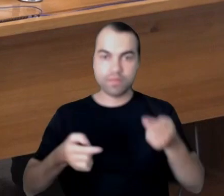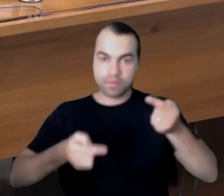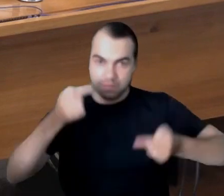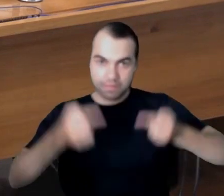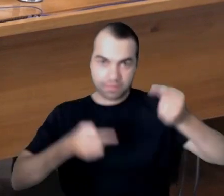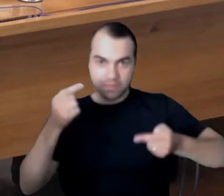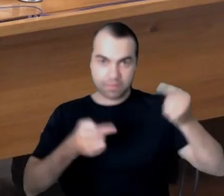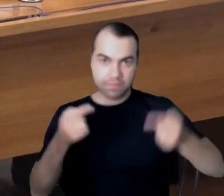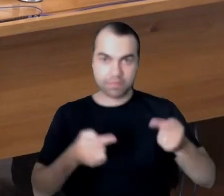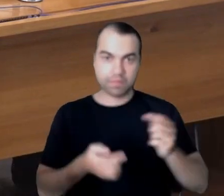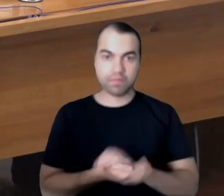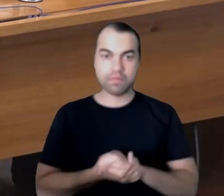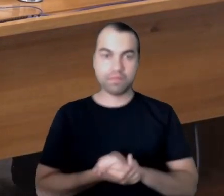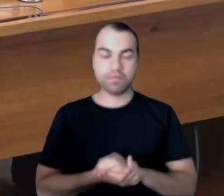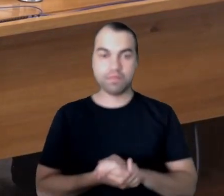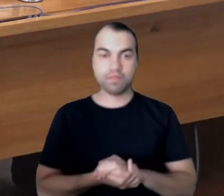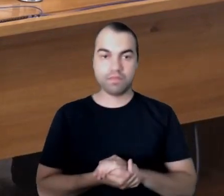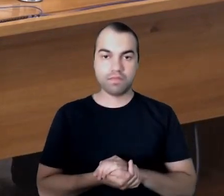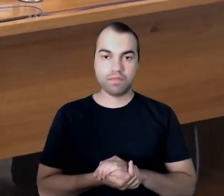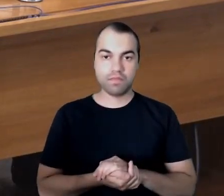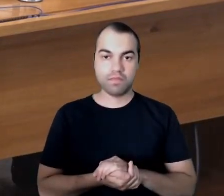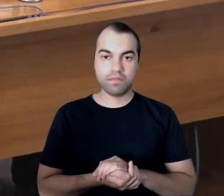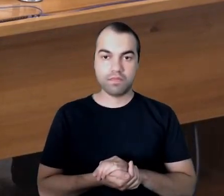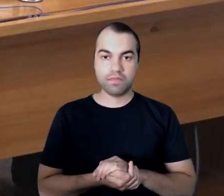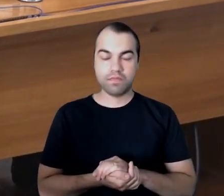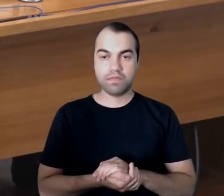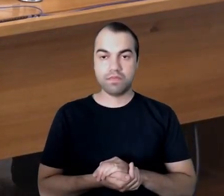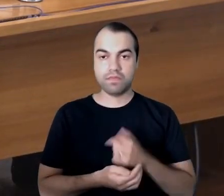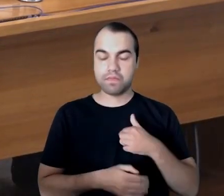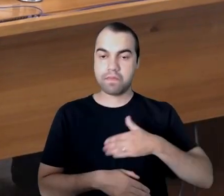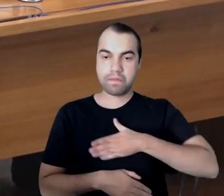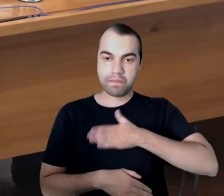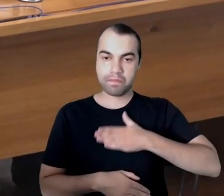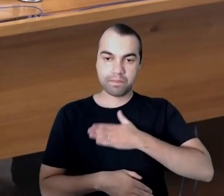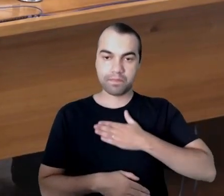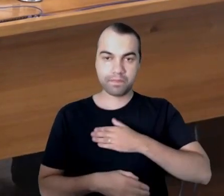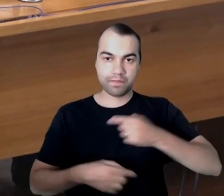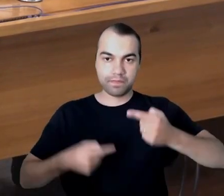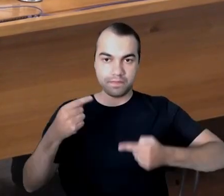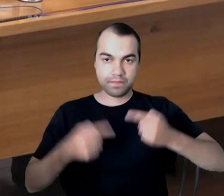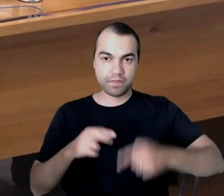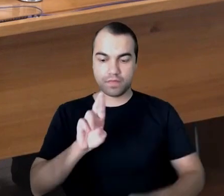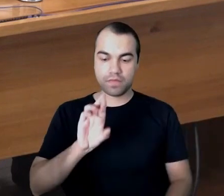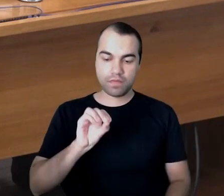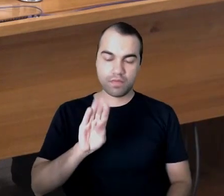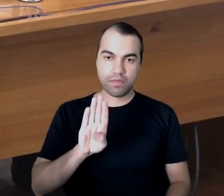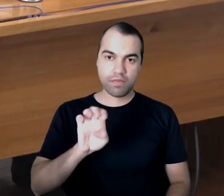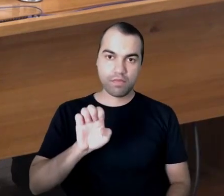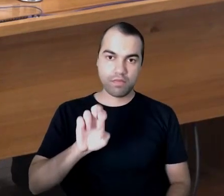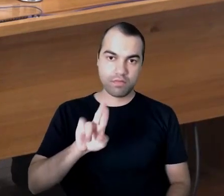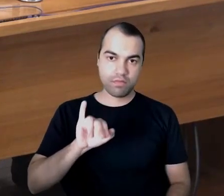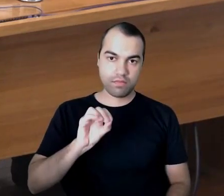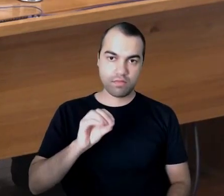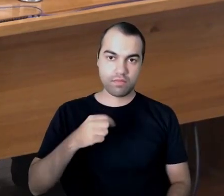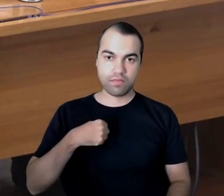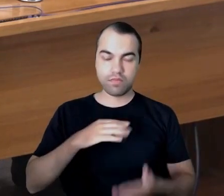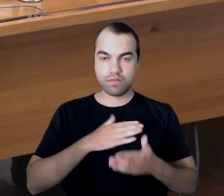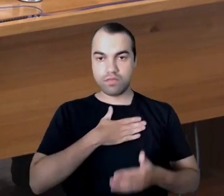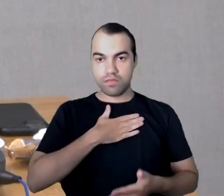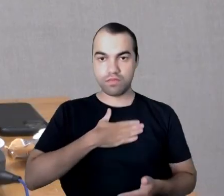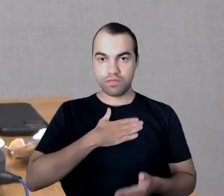Deputado Thiago Mazzoni para discutir para discutir Deputado Roberto Eu gostaria que o relator